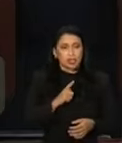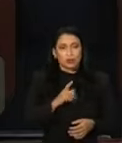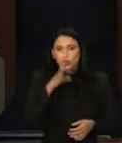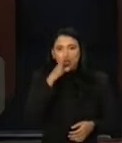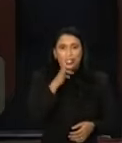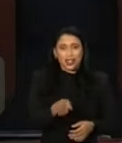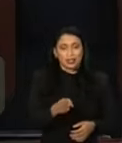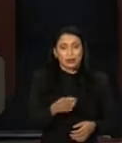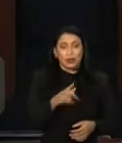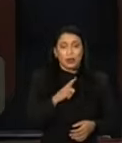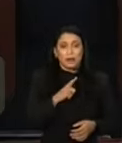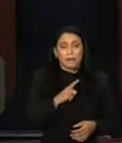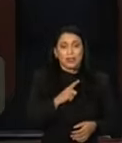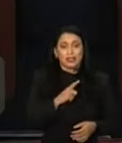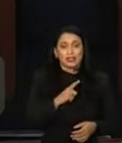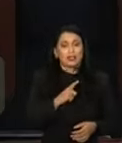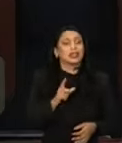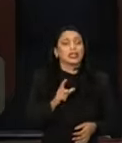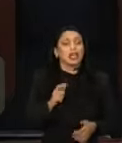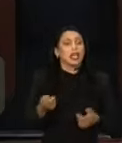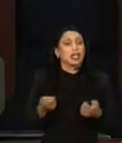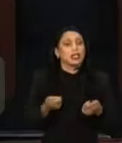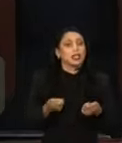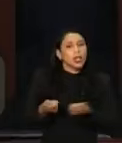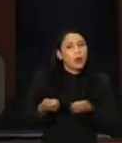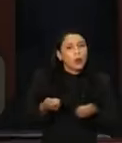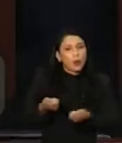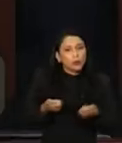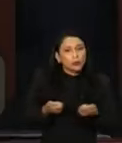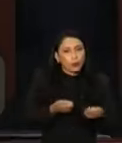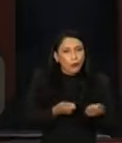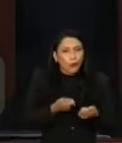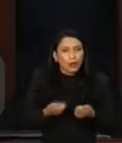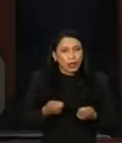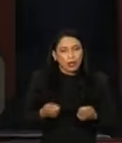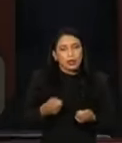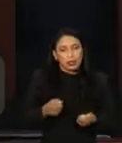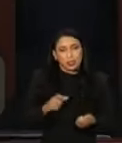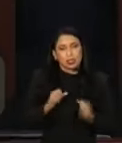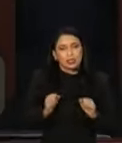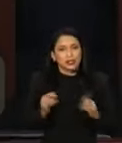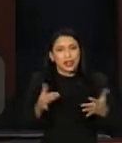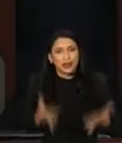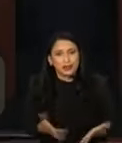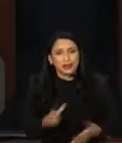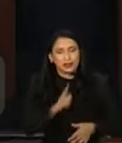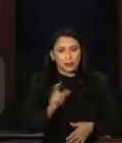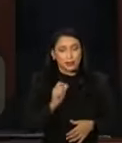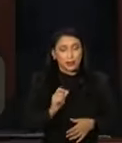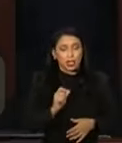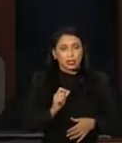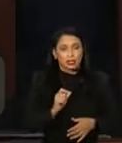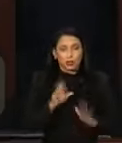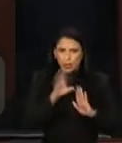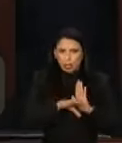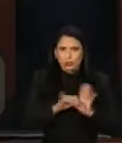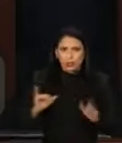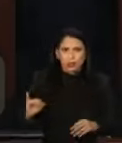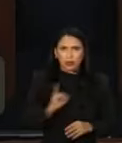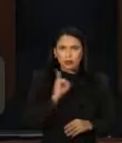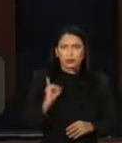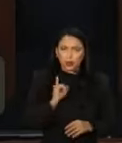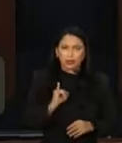o domínio final do fato, ou seja, a capacidade de controlar a sua realização. A aplicação desse conceito é de grande importância,